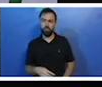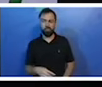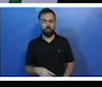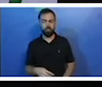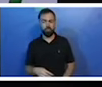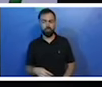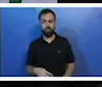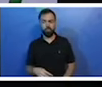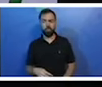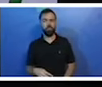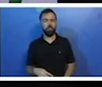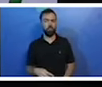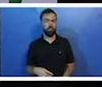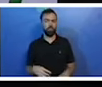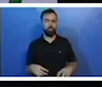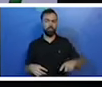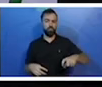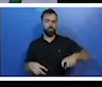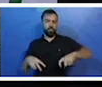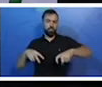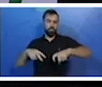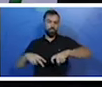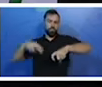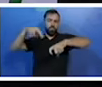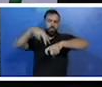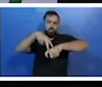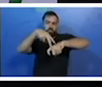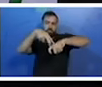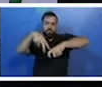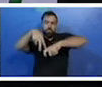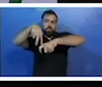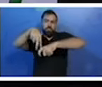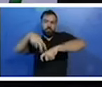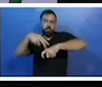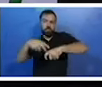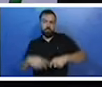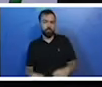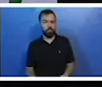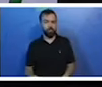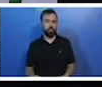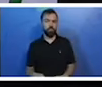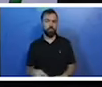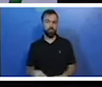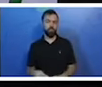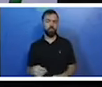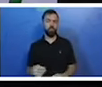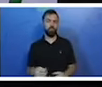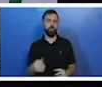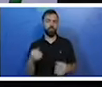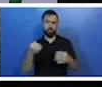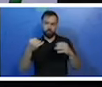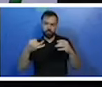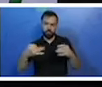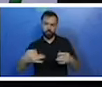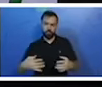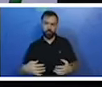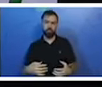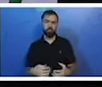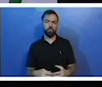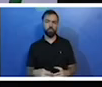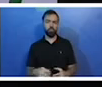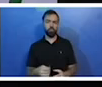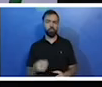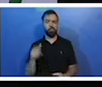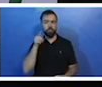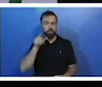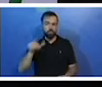em obstáculos que têm escadas, tá certo? E aí você vai tendo pontuações de acordo com as suas habilidades e as